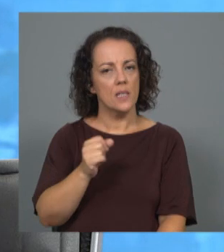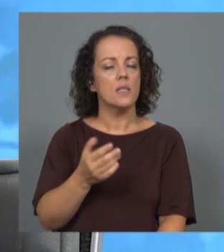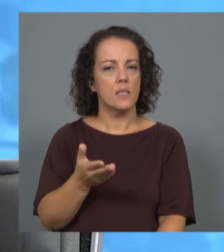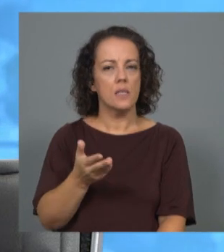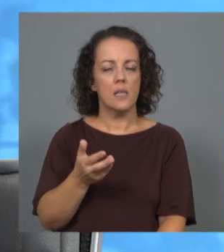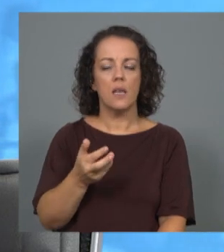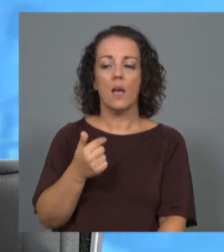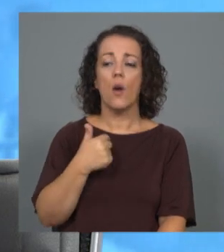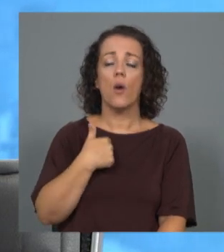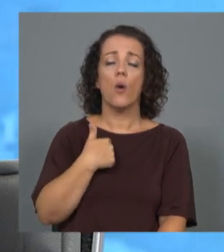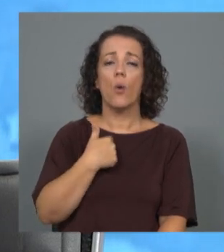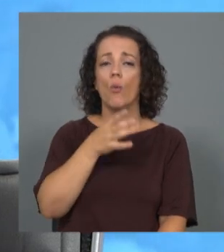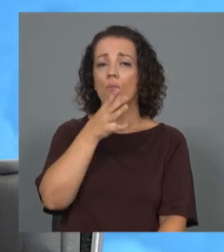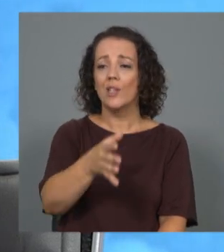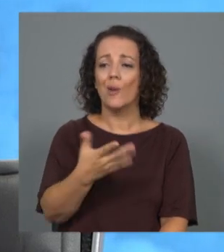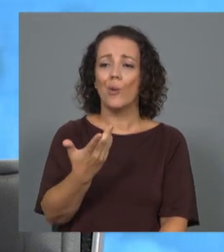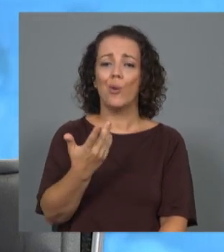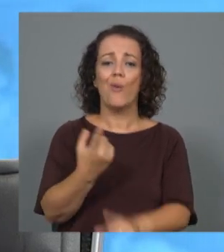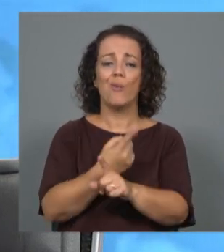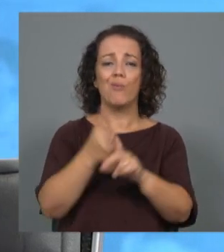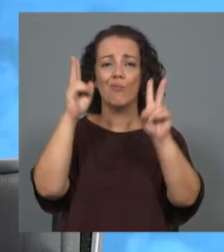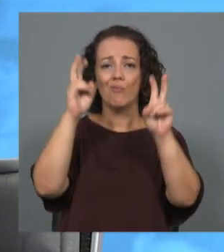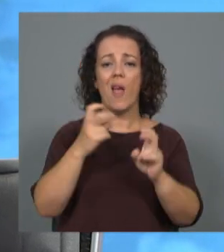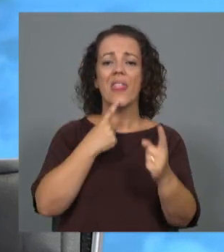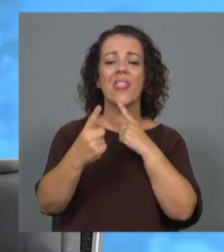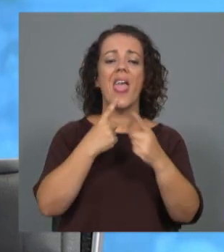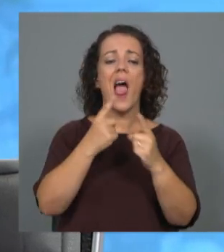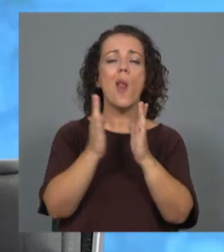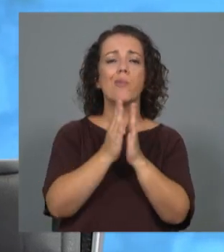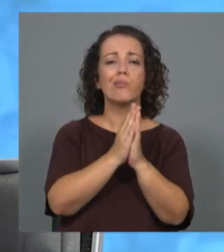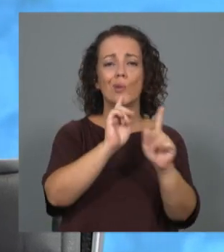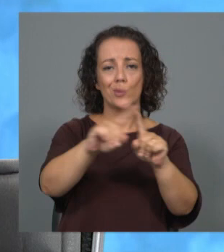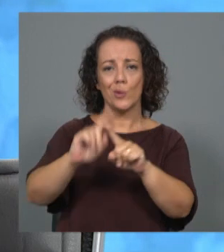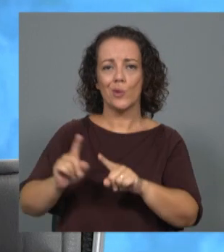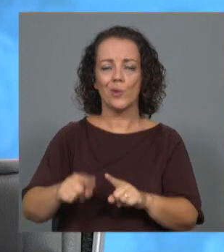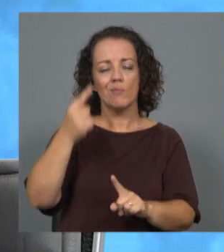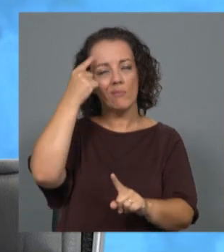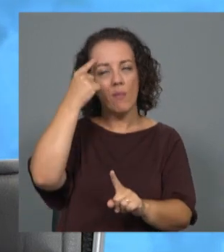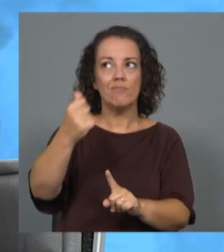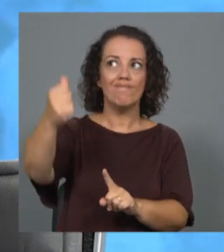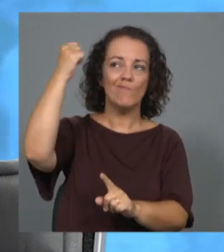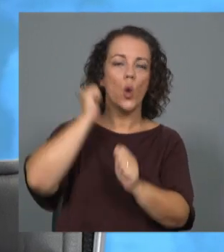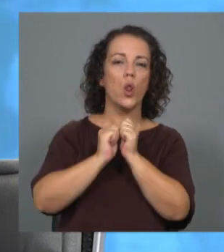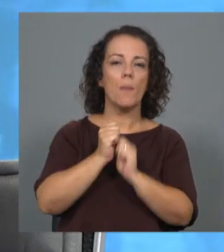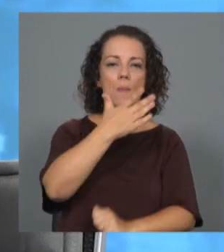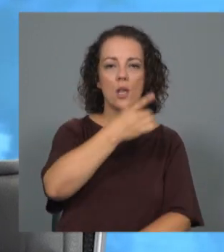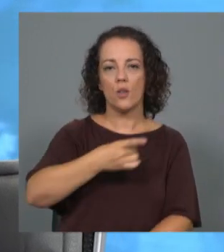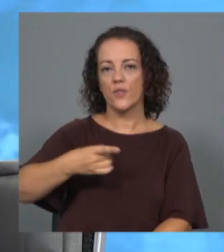quando falo no diálogo interreligioso, recorro sempre àquele documento de